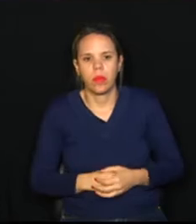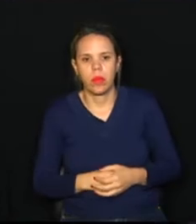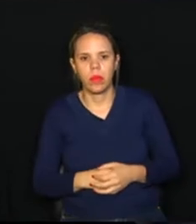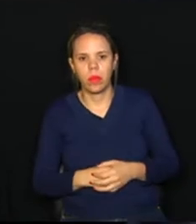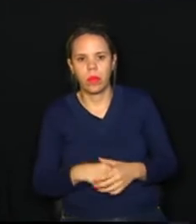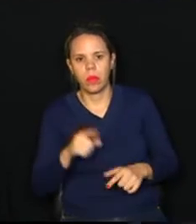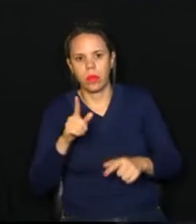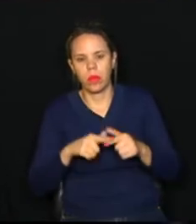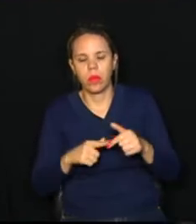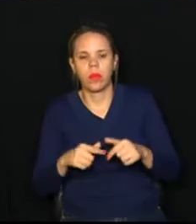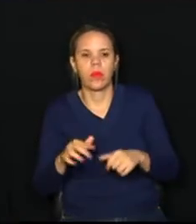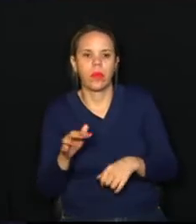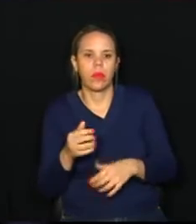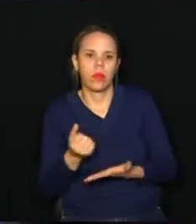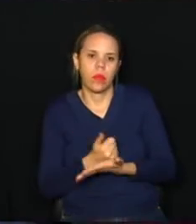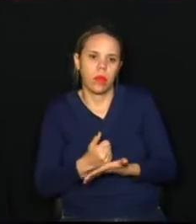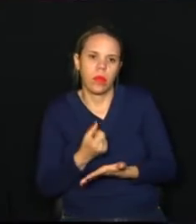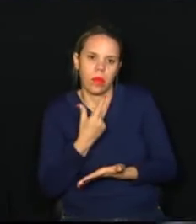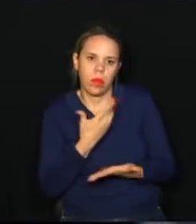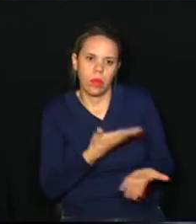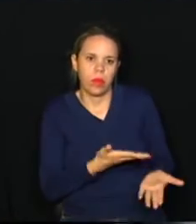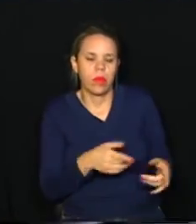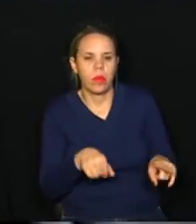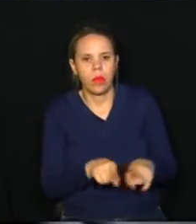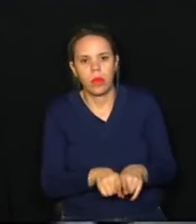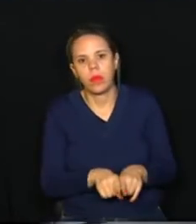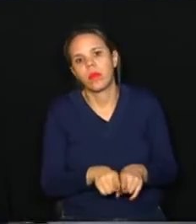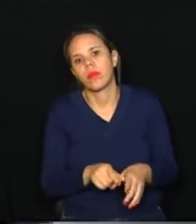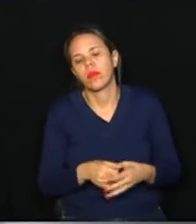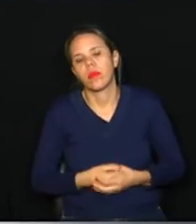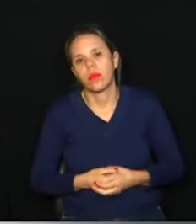ingrediente farmacológico ativo, mas